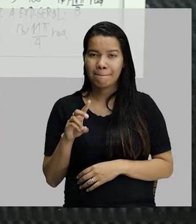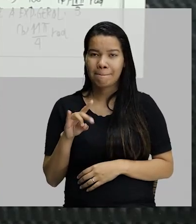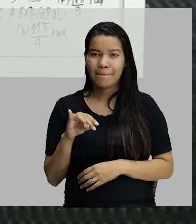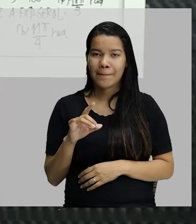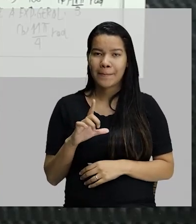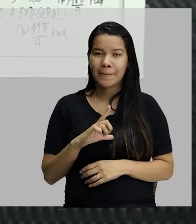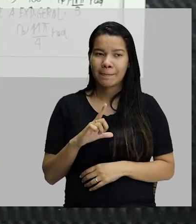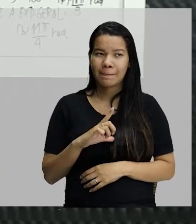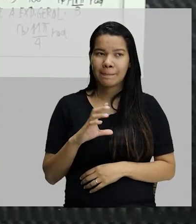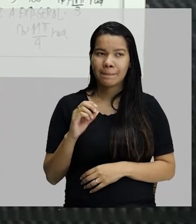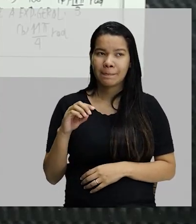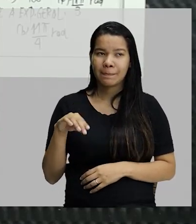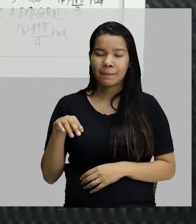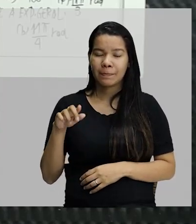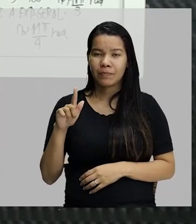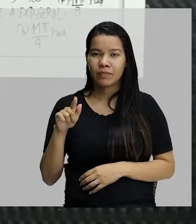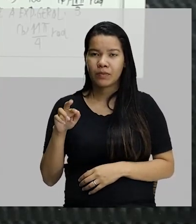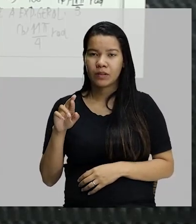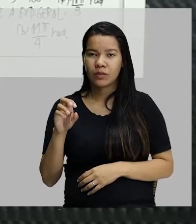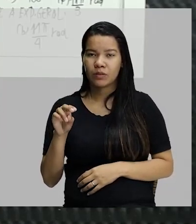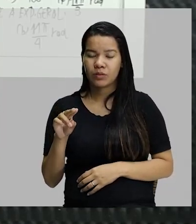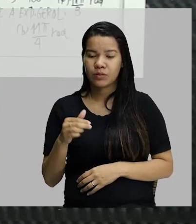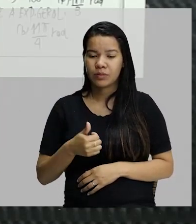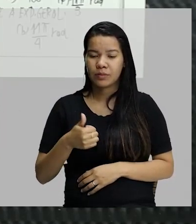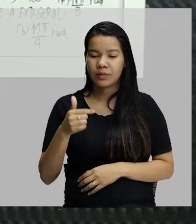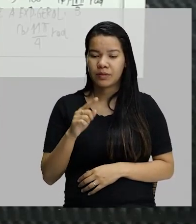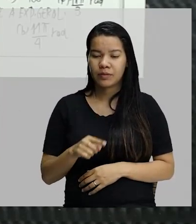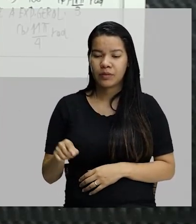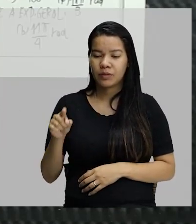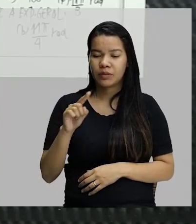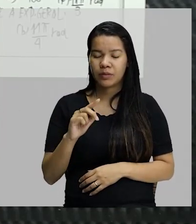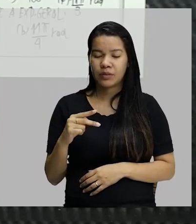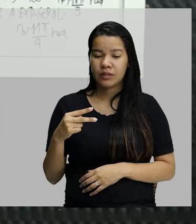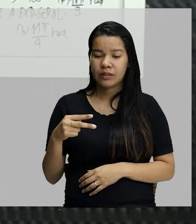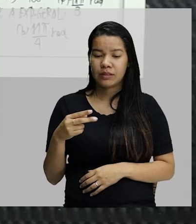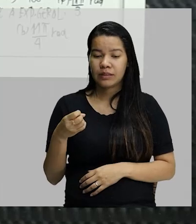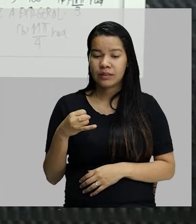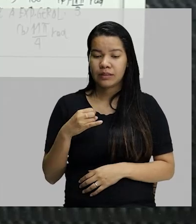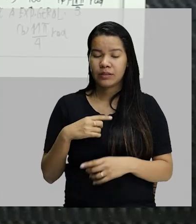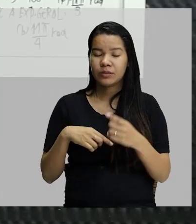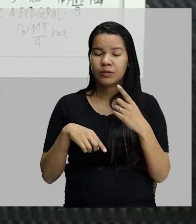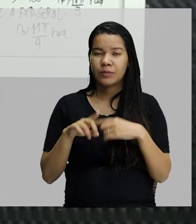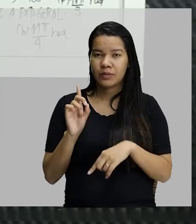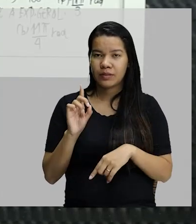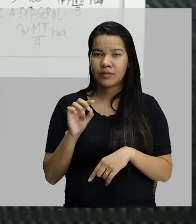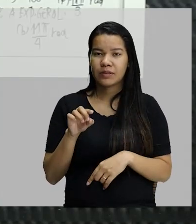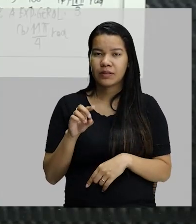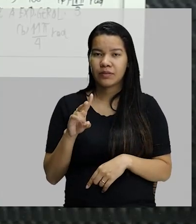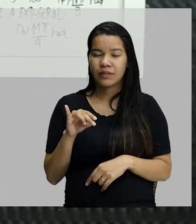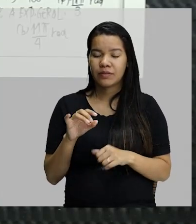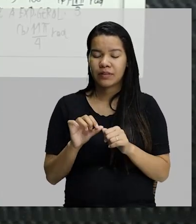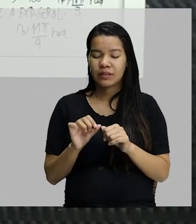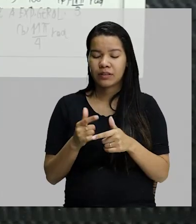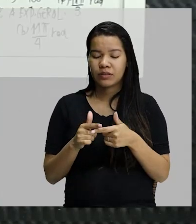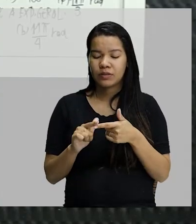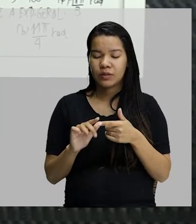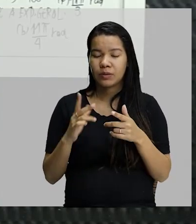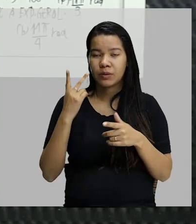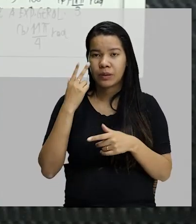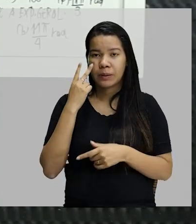o côngruo de primeira volta positivo. Se superar 360, você faz a divisão